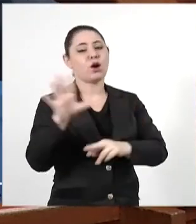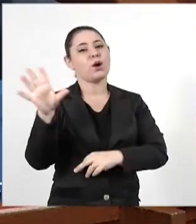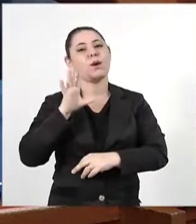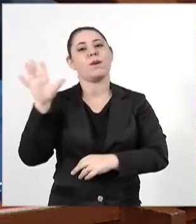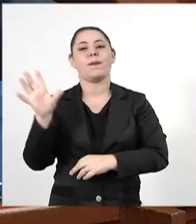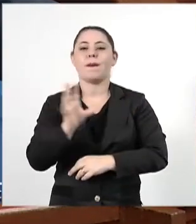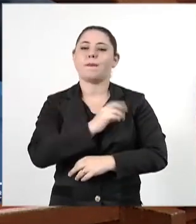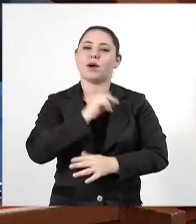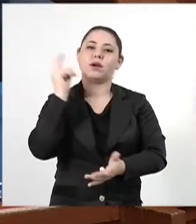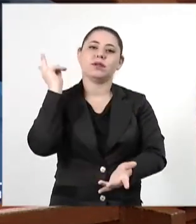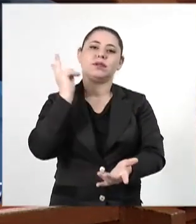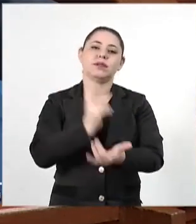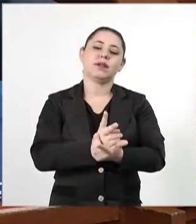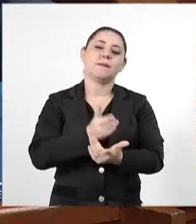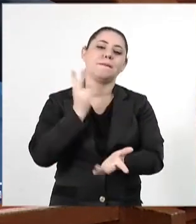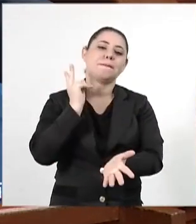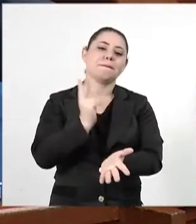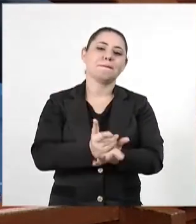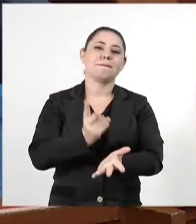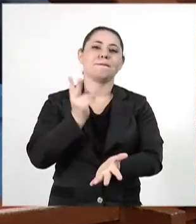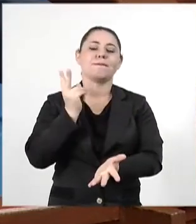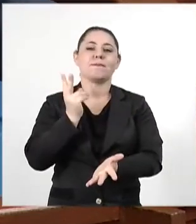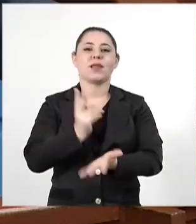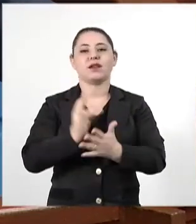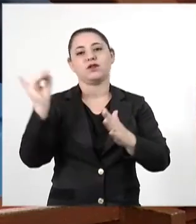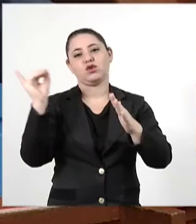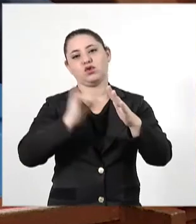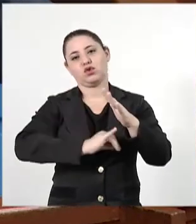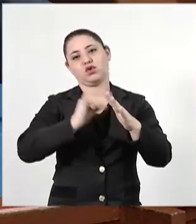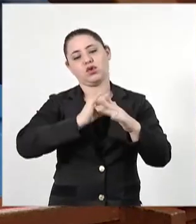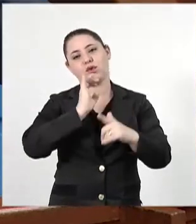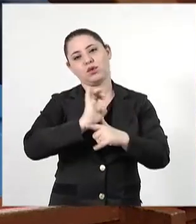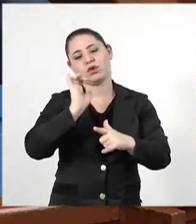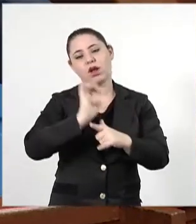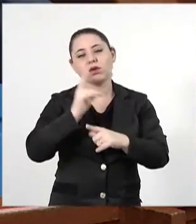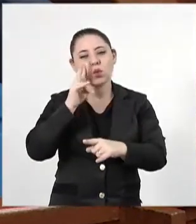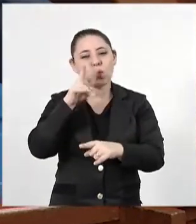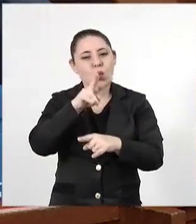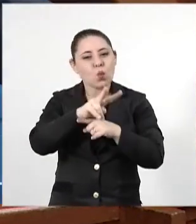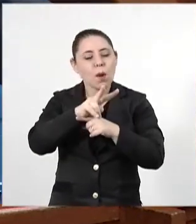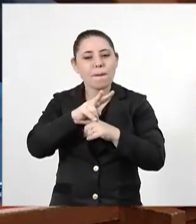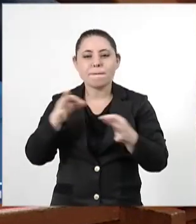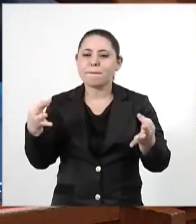amor continue a prevalecer nessas instituições que o Estado tem cuidado tão